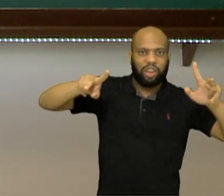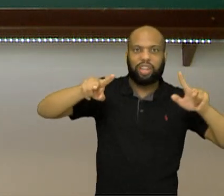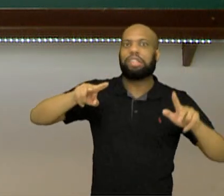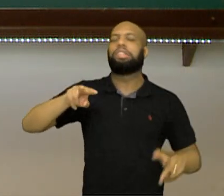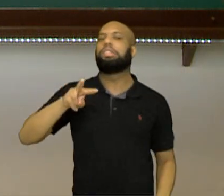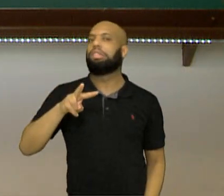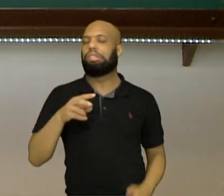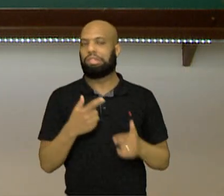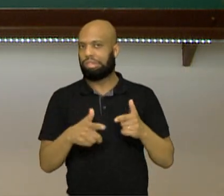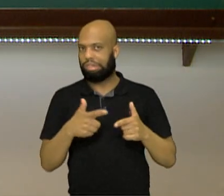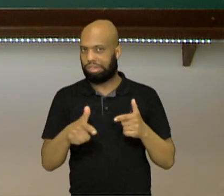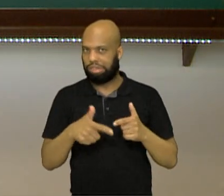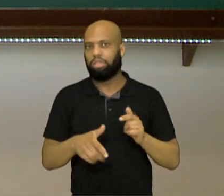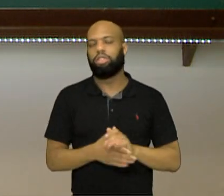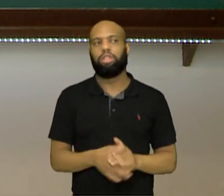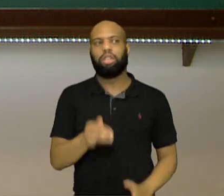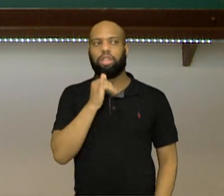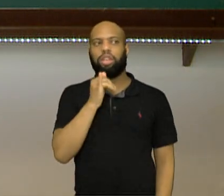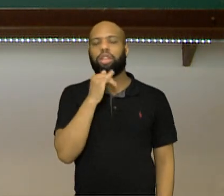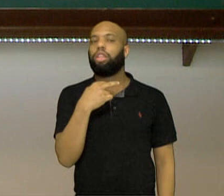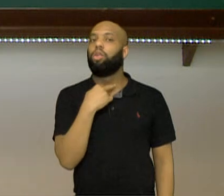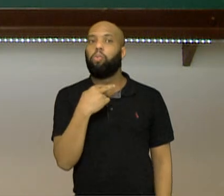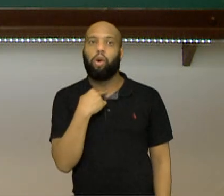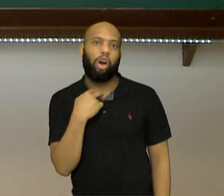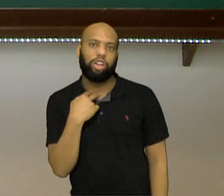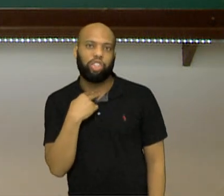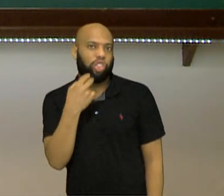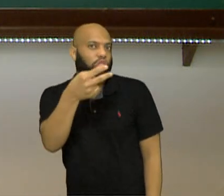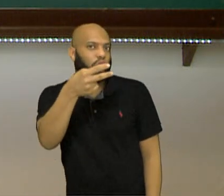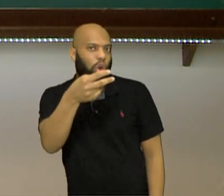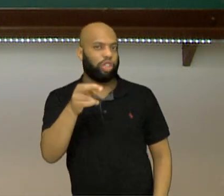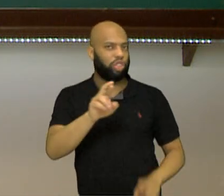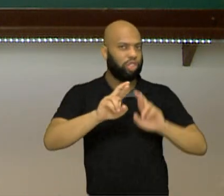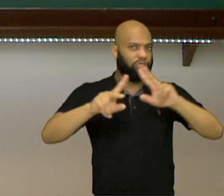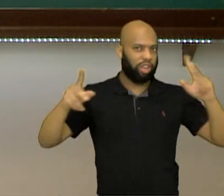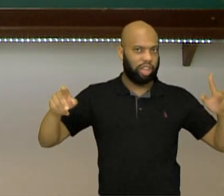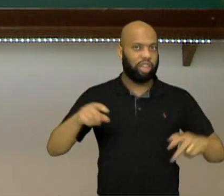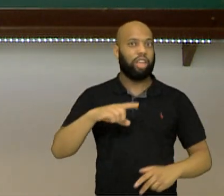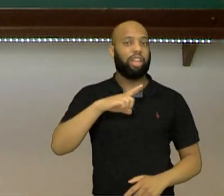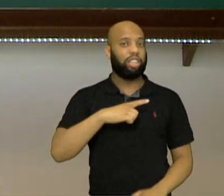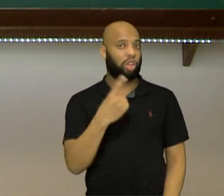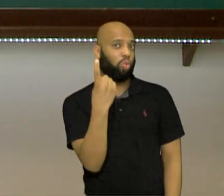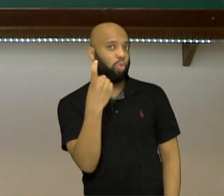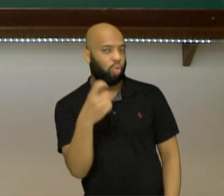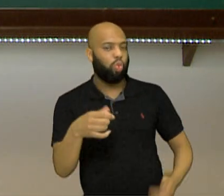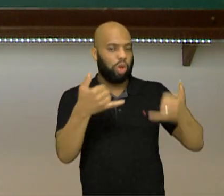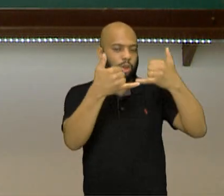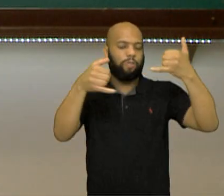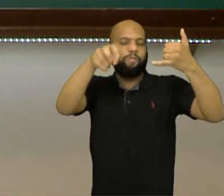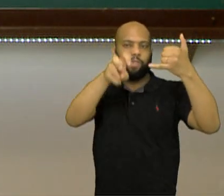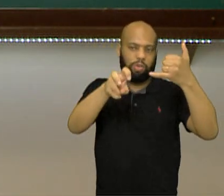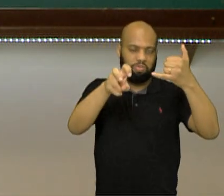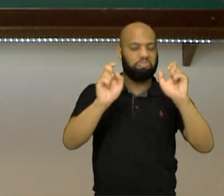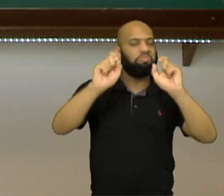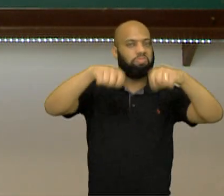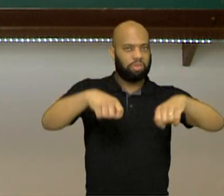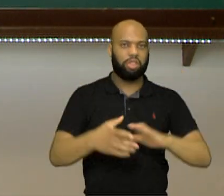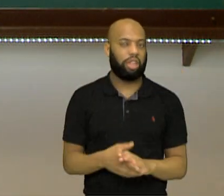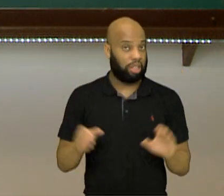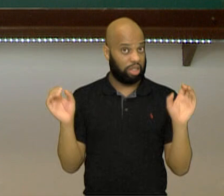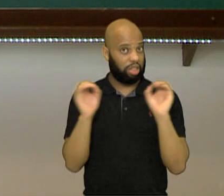e no aterrador do poste, fio aterrador do poste, ou que ele não encoste no